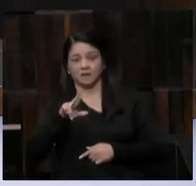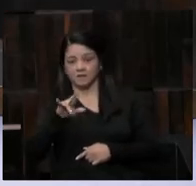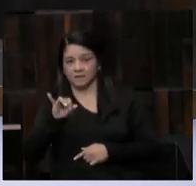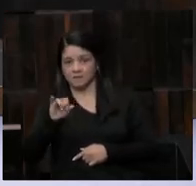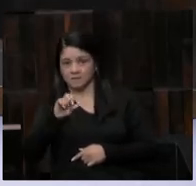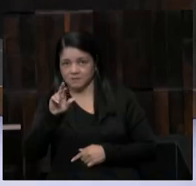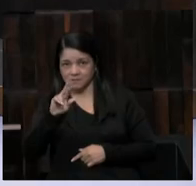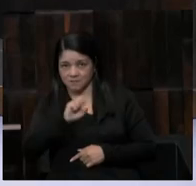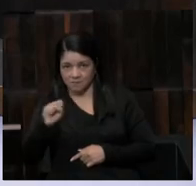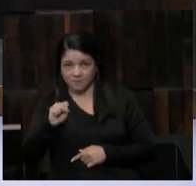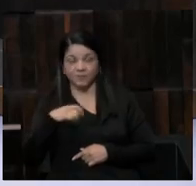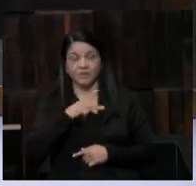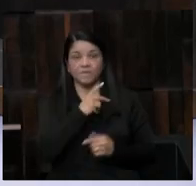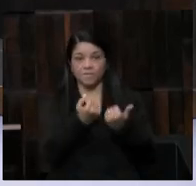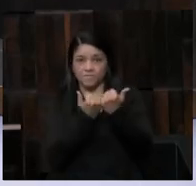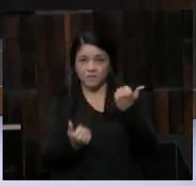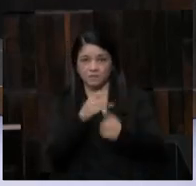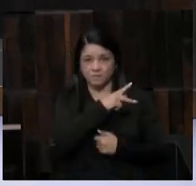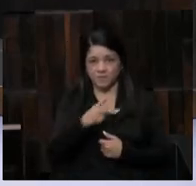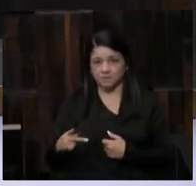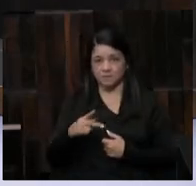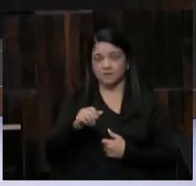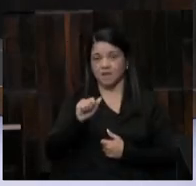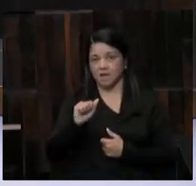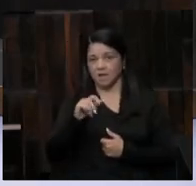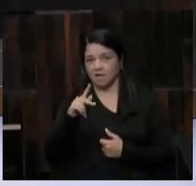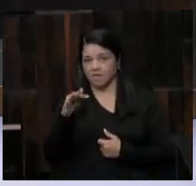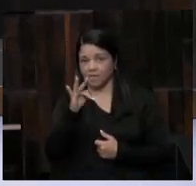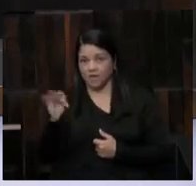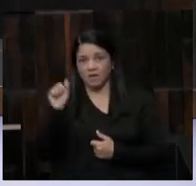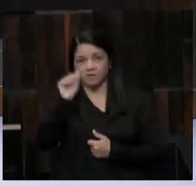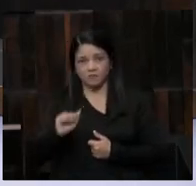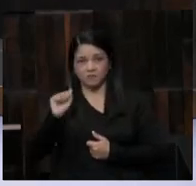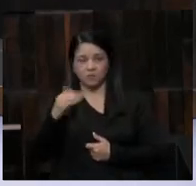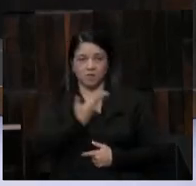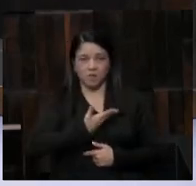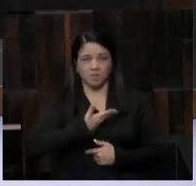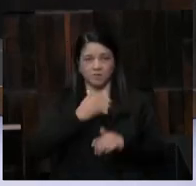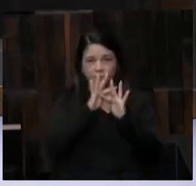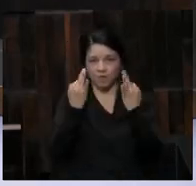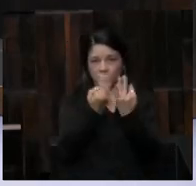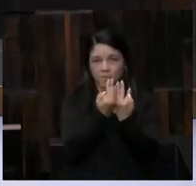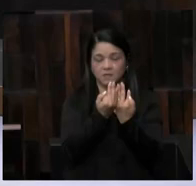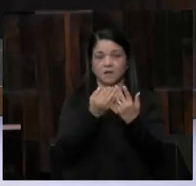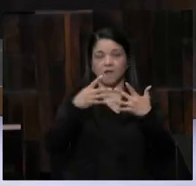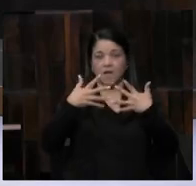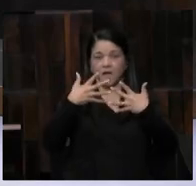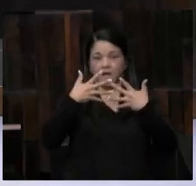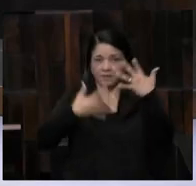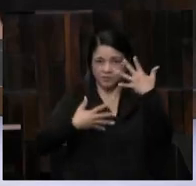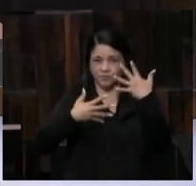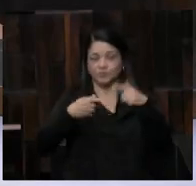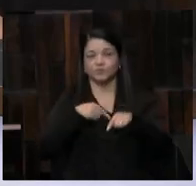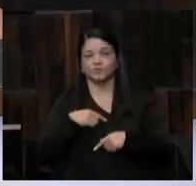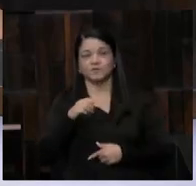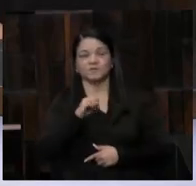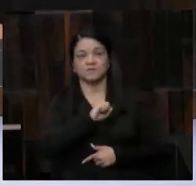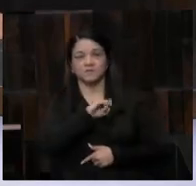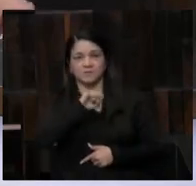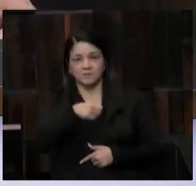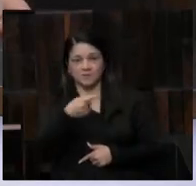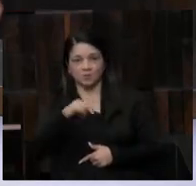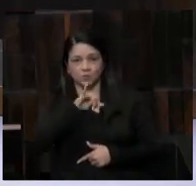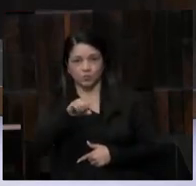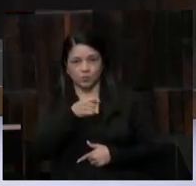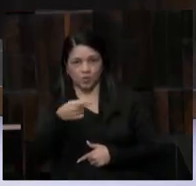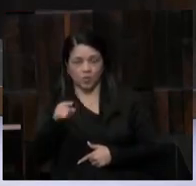França, vice-presidente da AFA, Associação de Amigos e Famílias Atípicos de São João da Barra, Harley